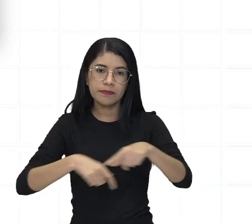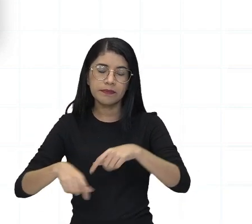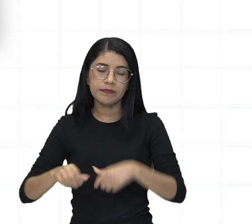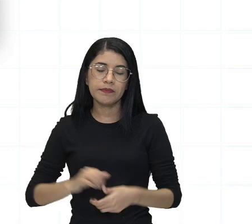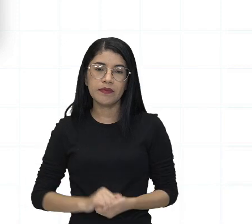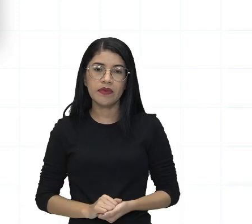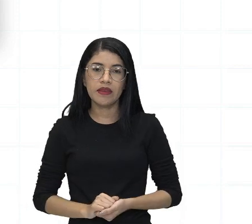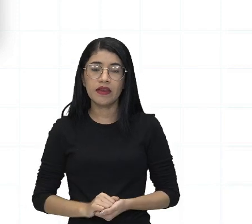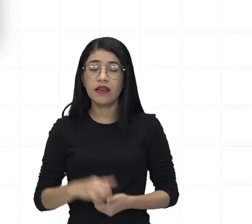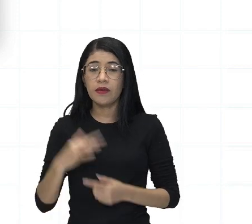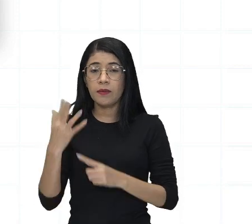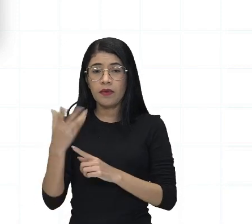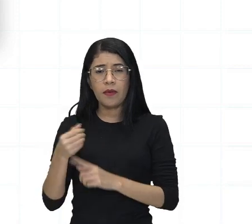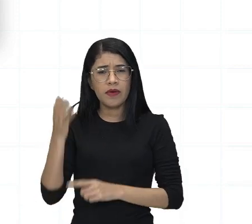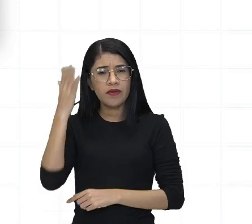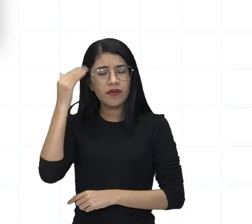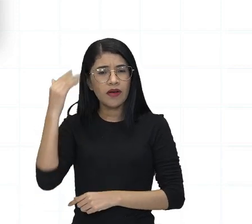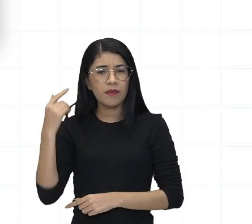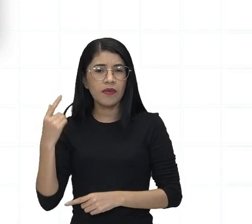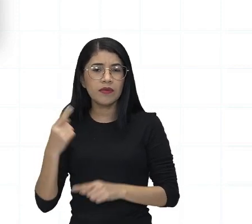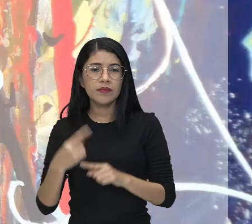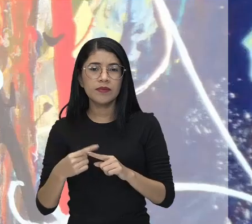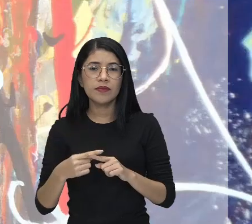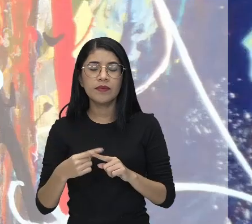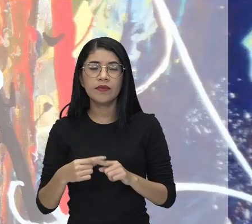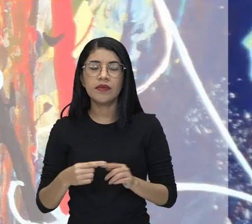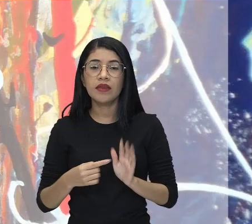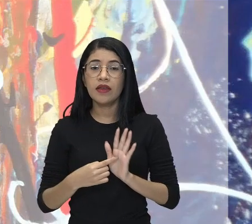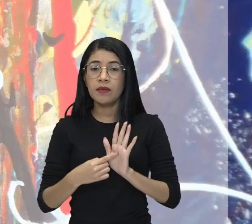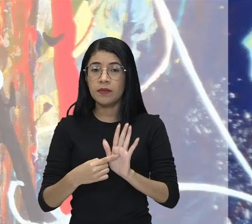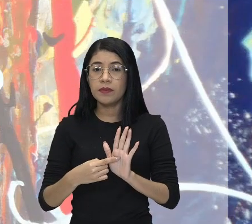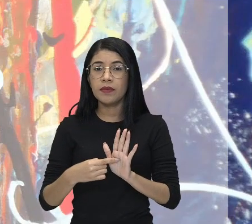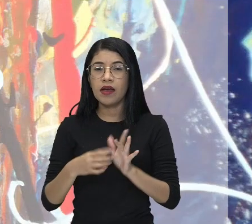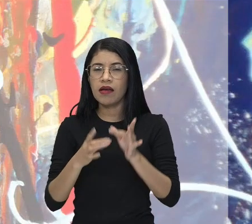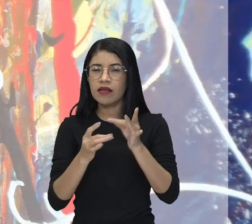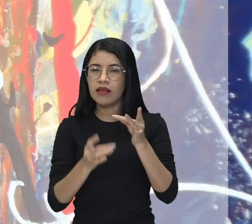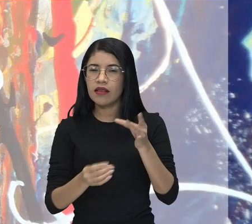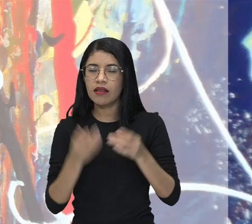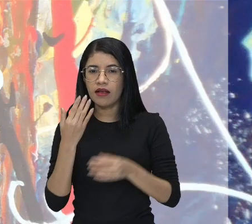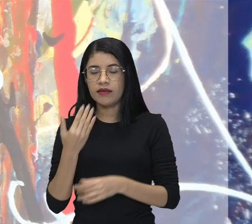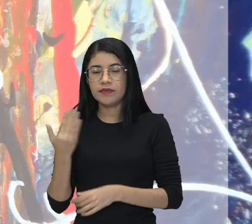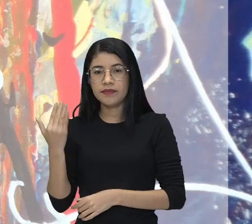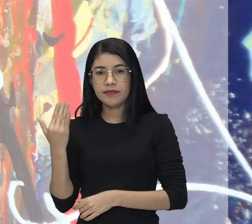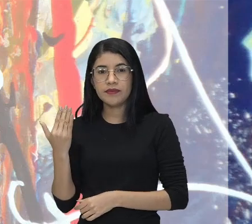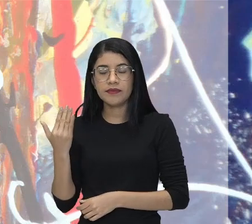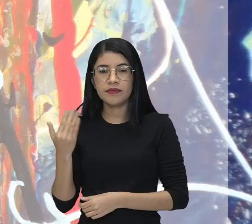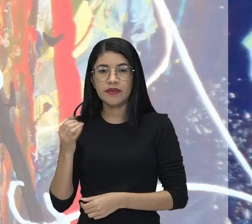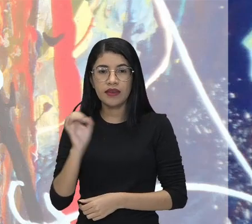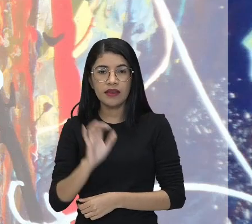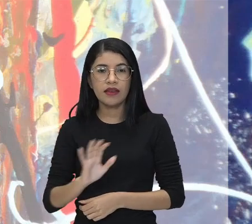as suas obras são muito famosas e a gente vai mostrar um detalhe. Olha só que interessante. Então, ele